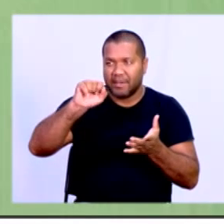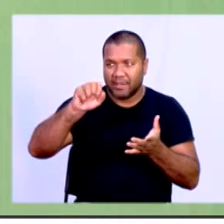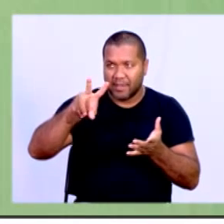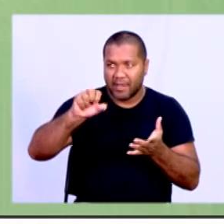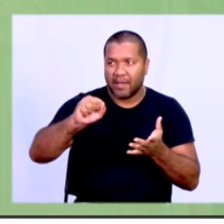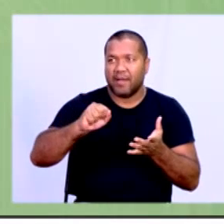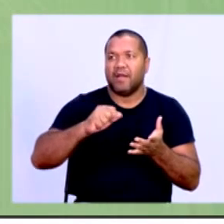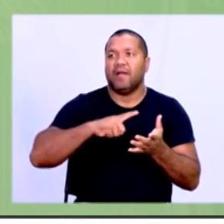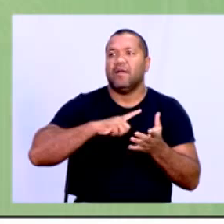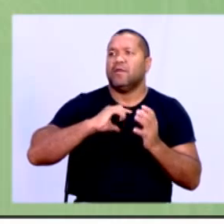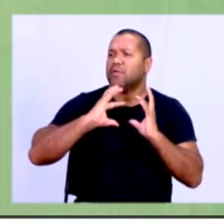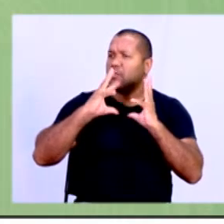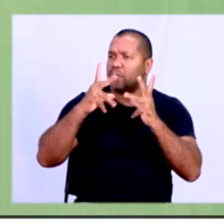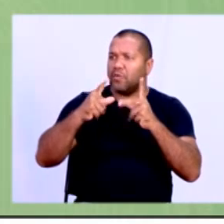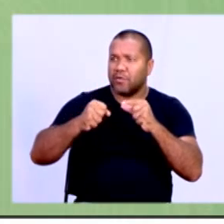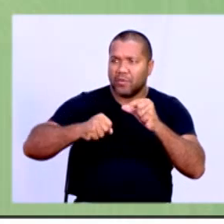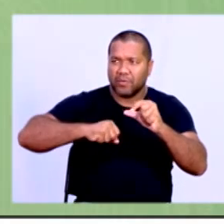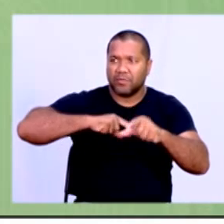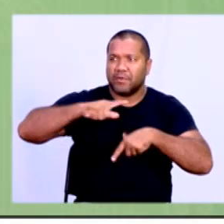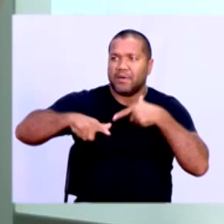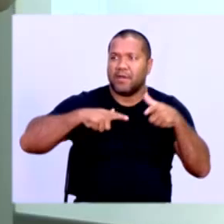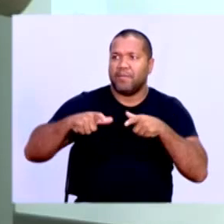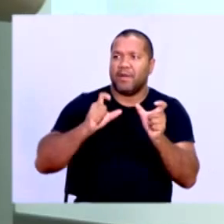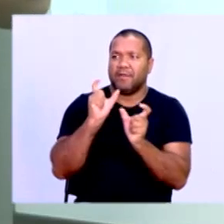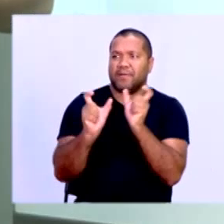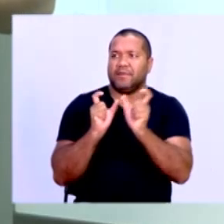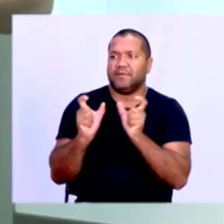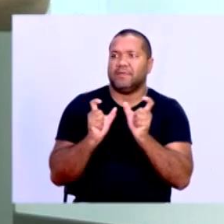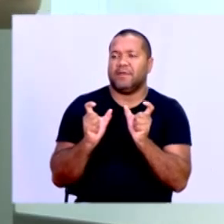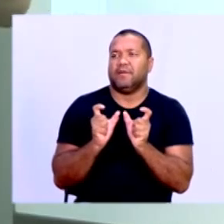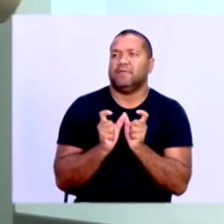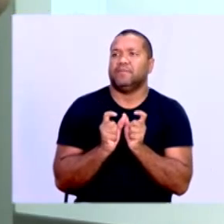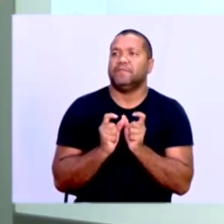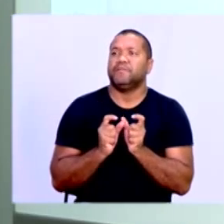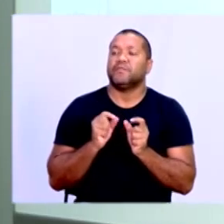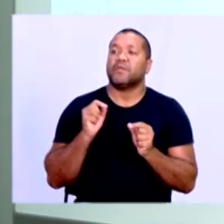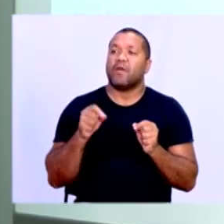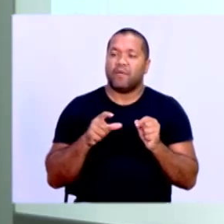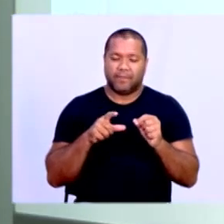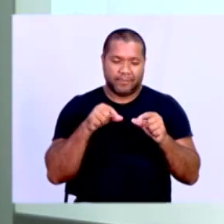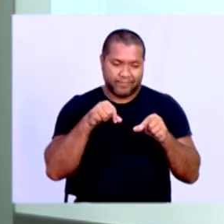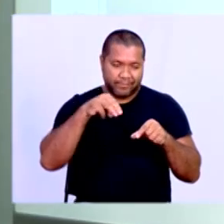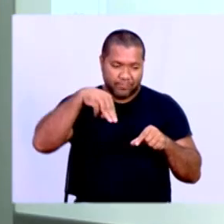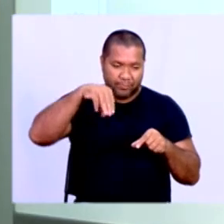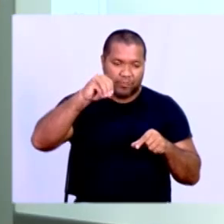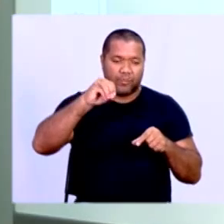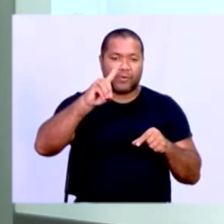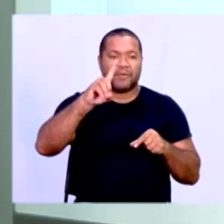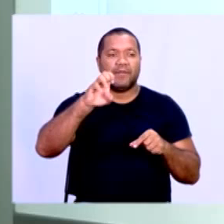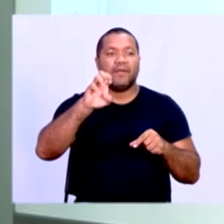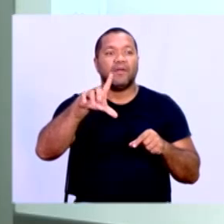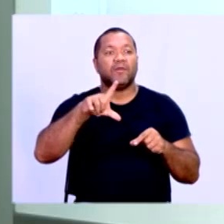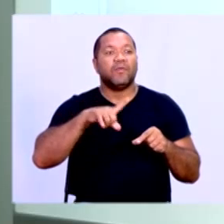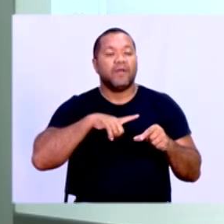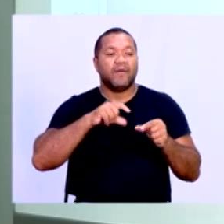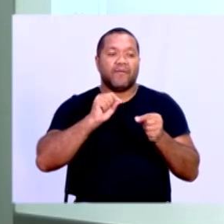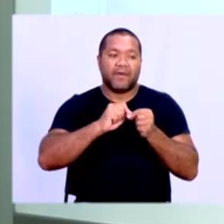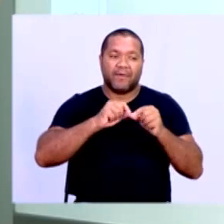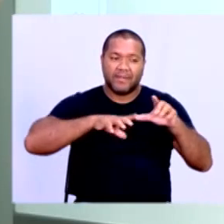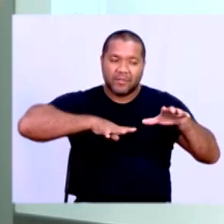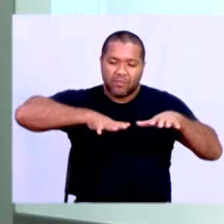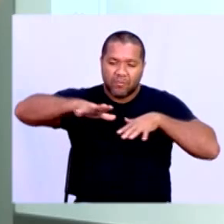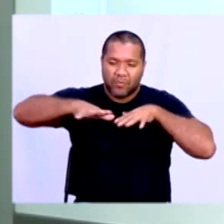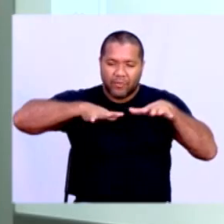dos dados. Então, a parte do modelo, ela trabalha exclusivamente com a questão de manipular os dados